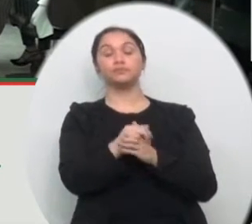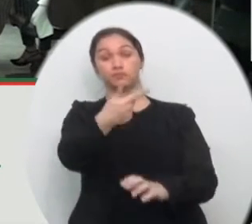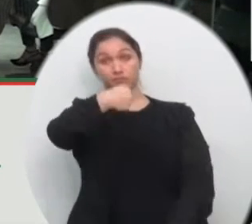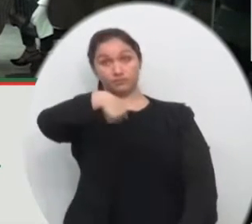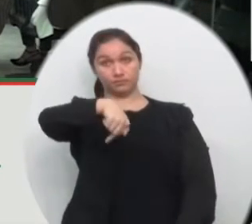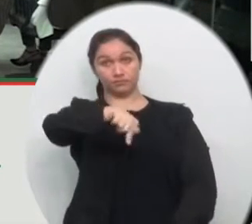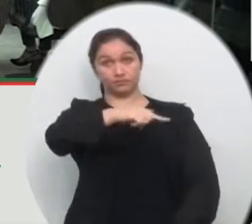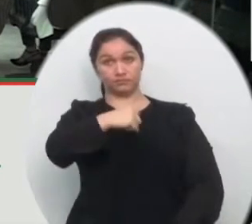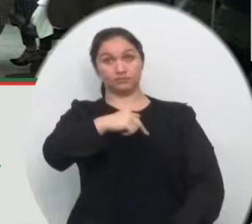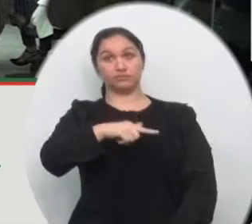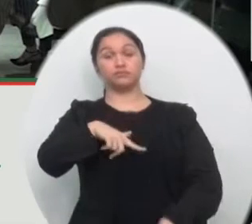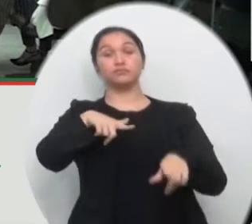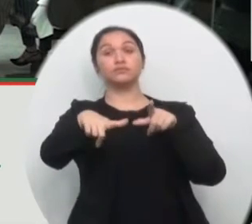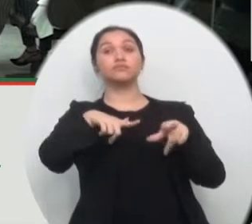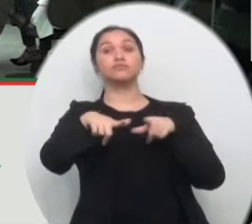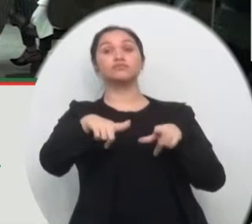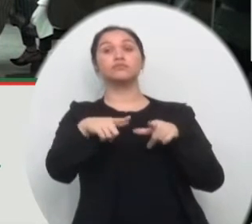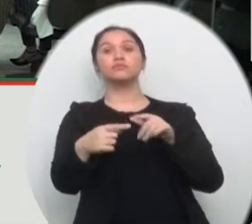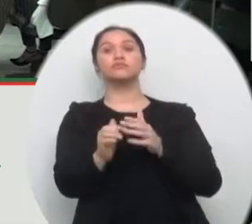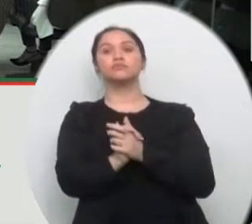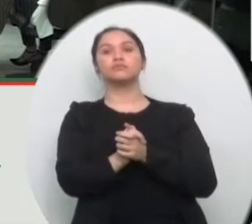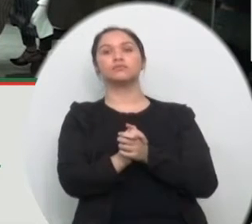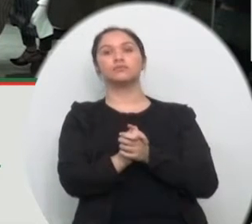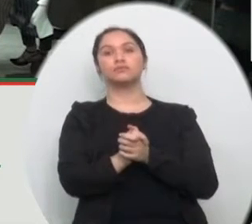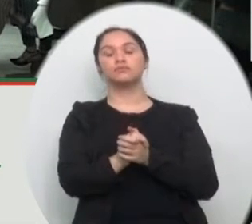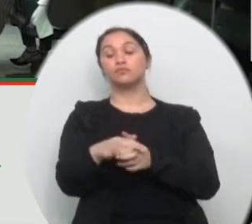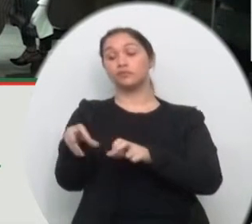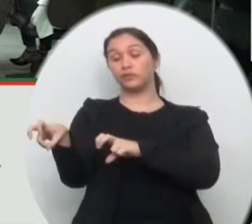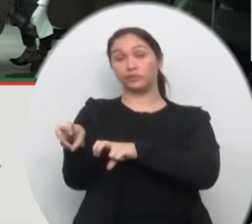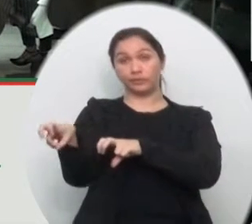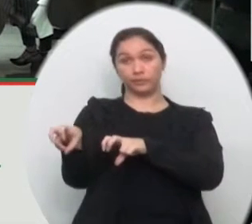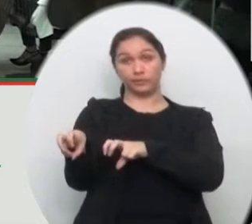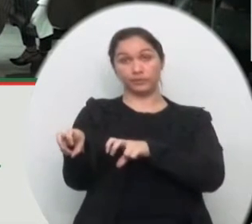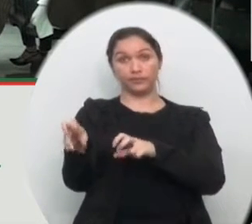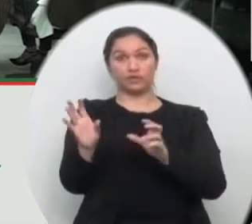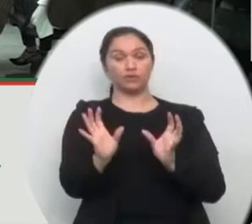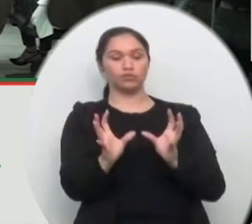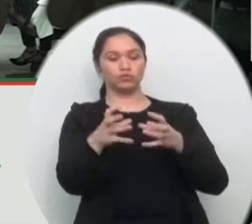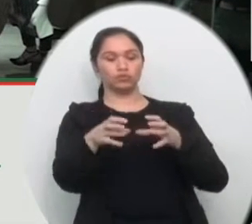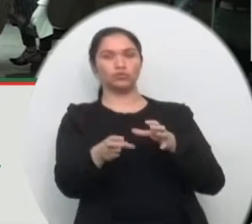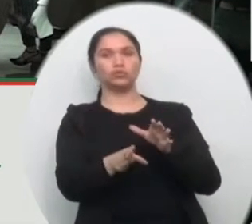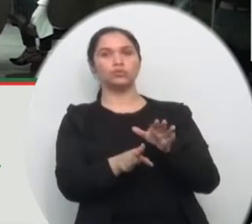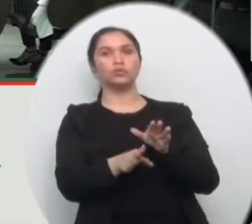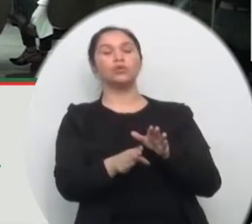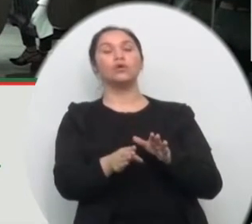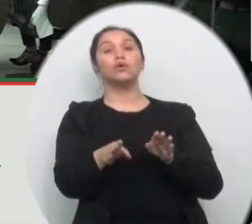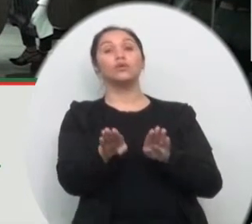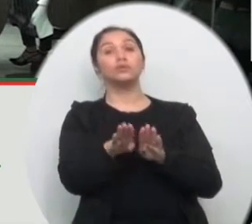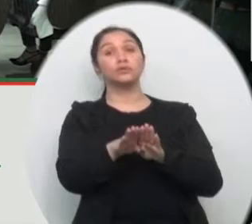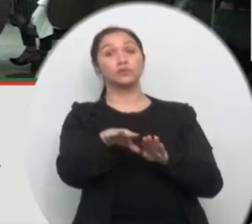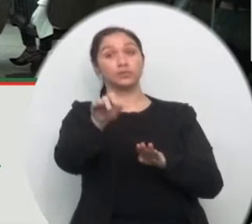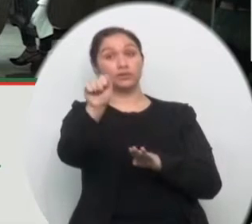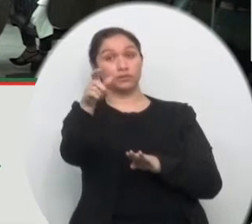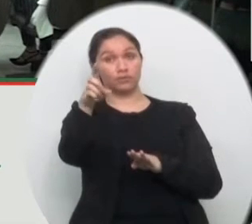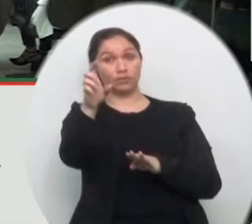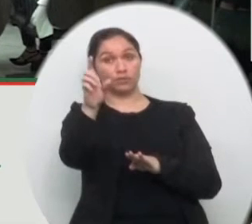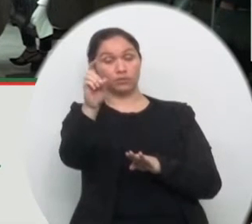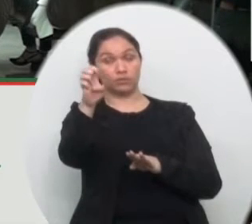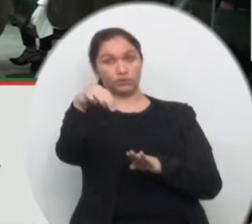nós trabalhamos as questões do meio rural no Conselho, inclusive o Ademir e o Miri fazem